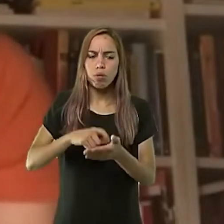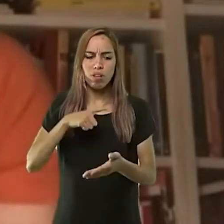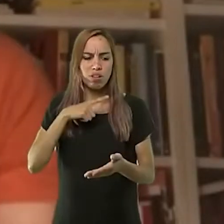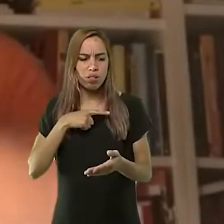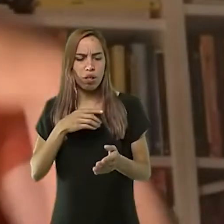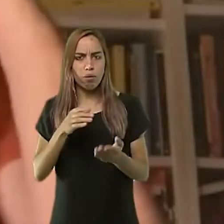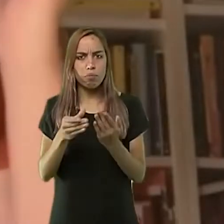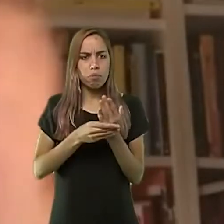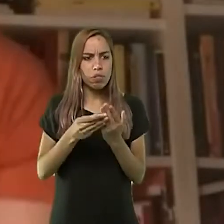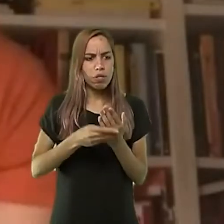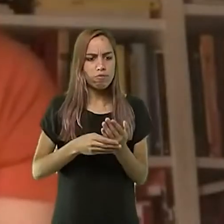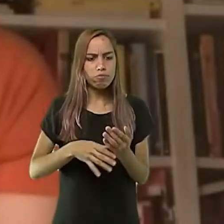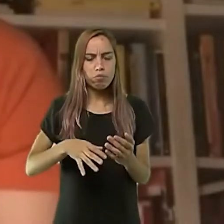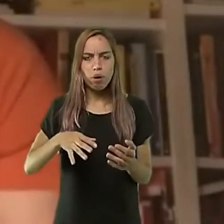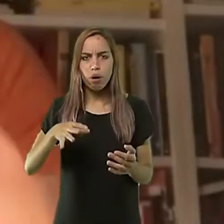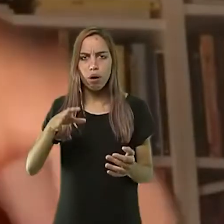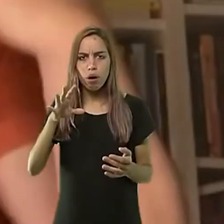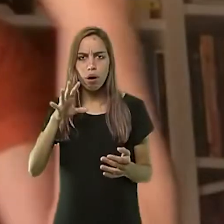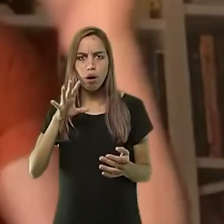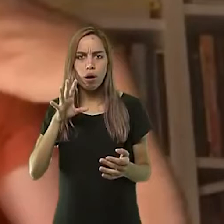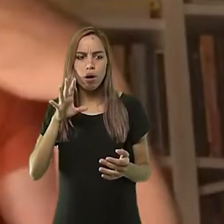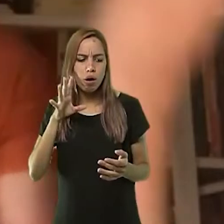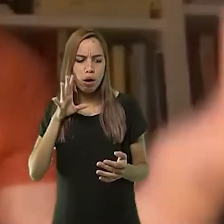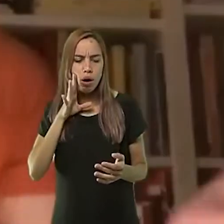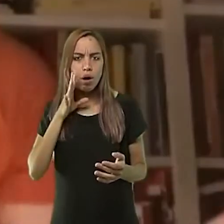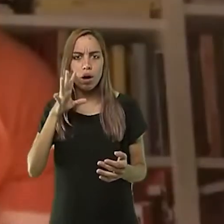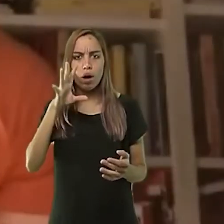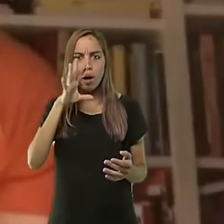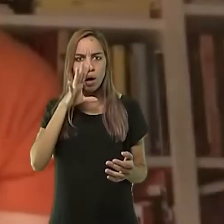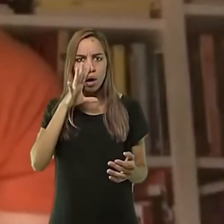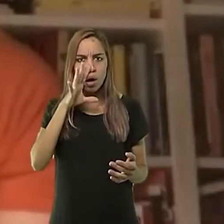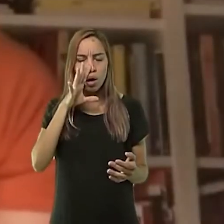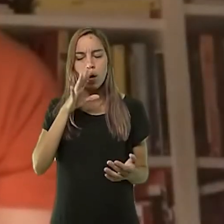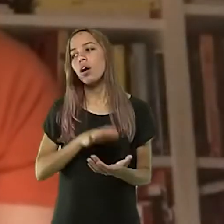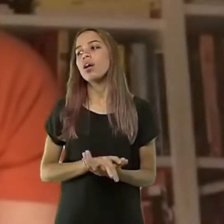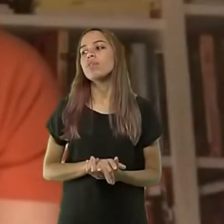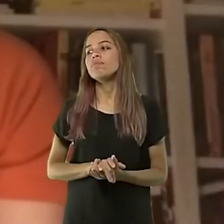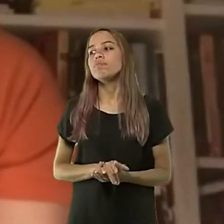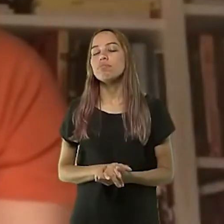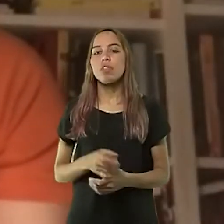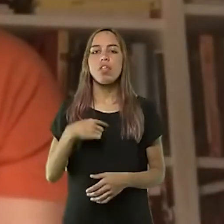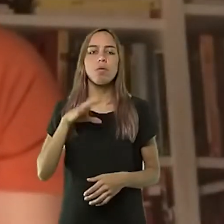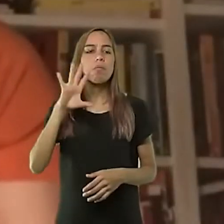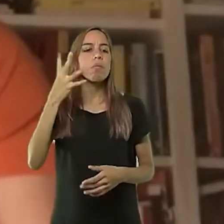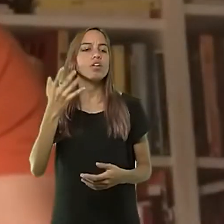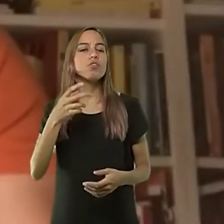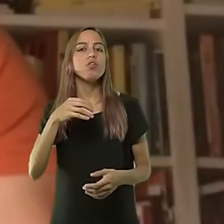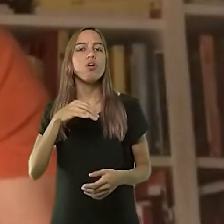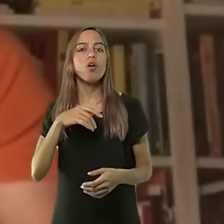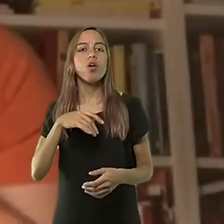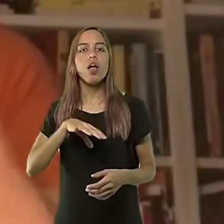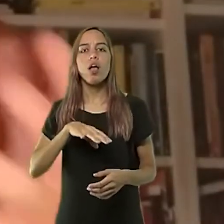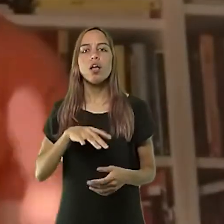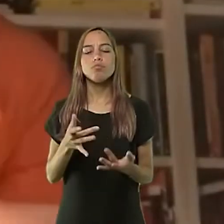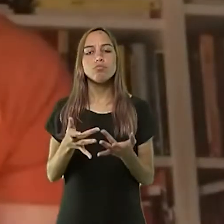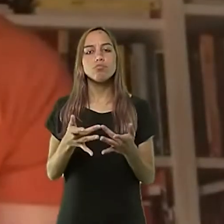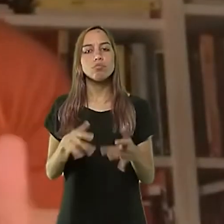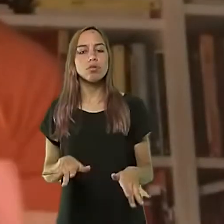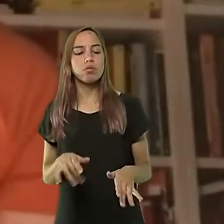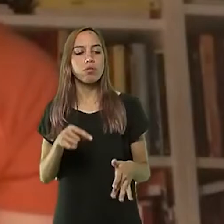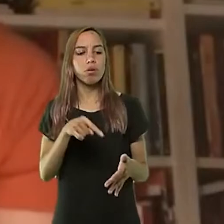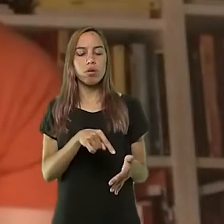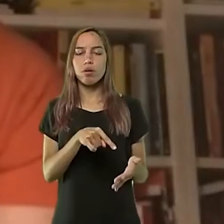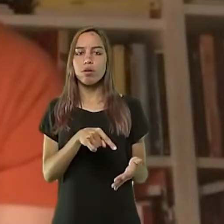e aí podemos incluir, se calhar é o mais comum, aliás. E mesmo nas outras